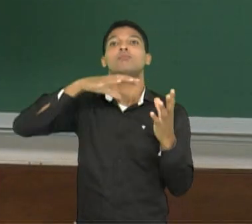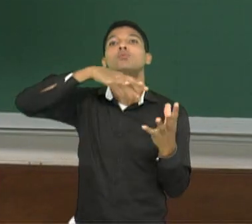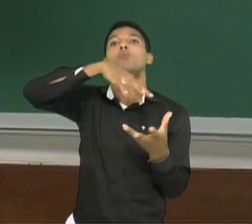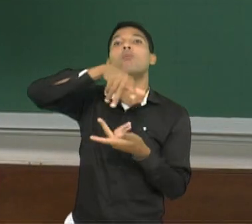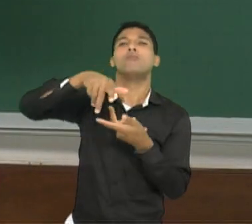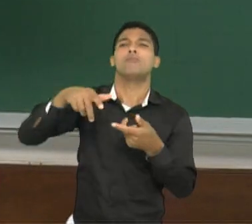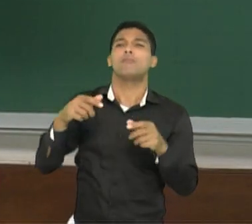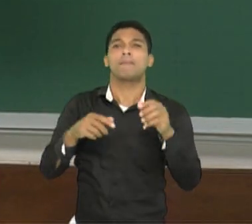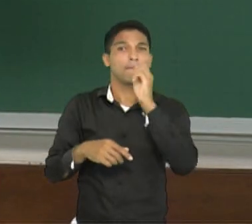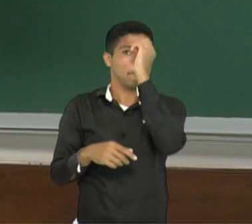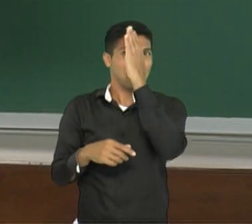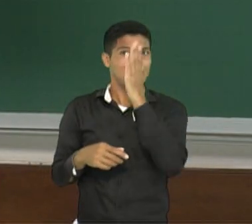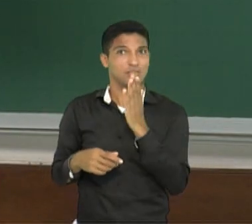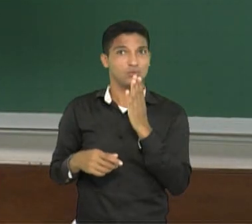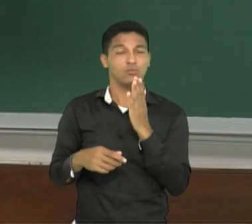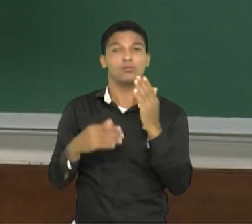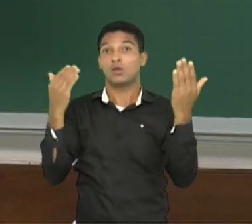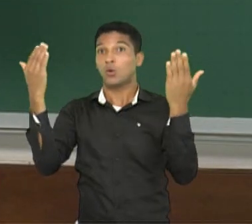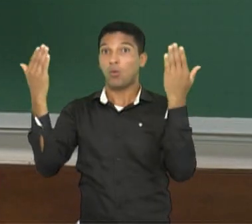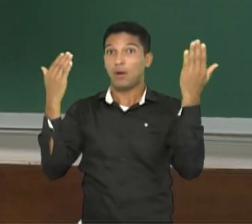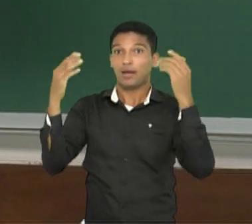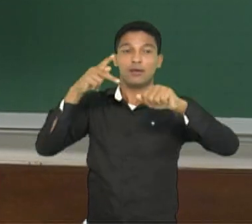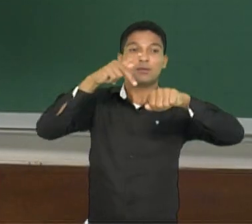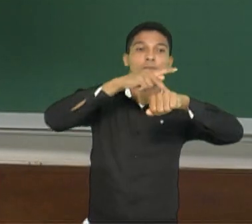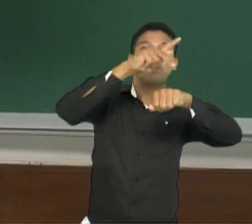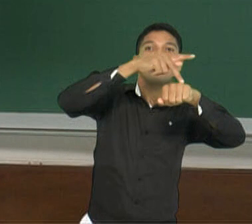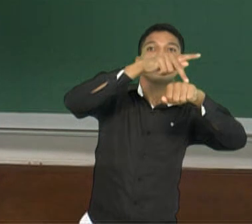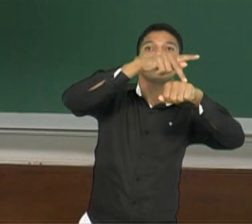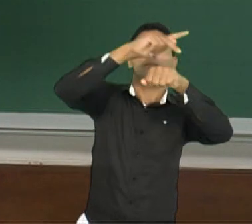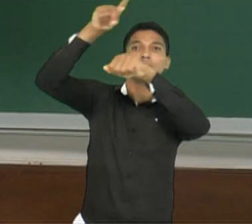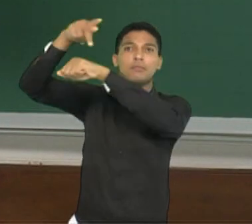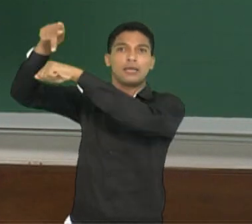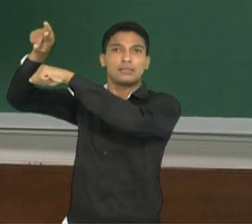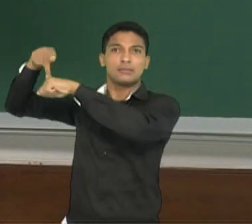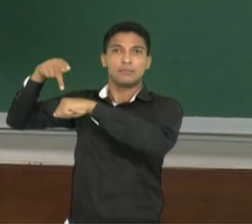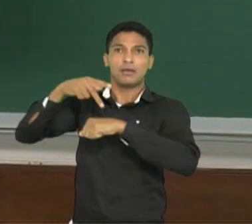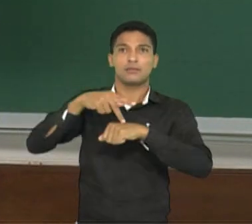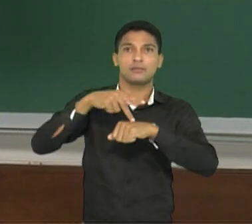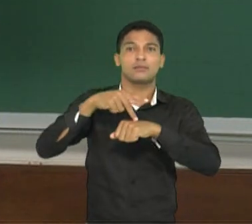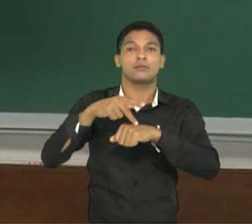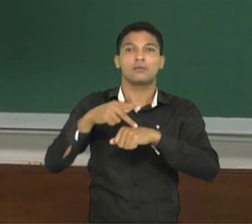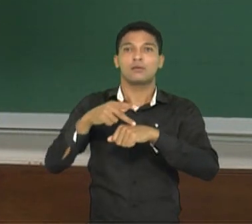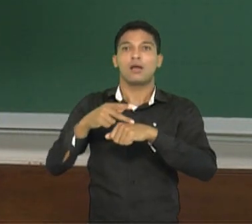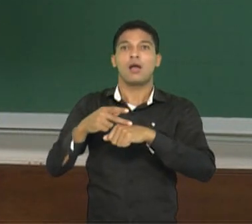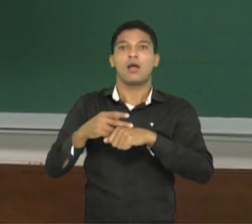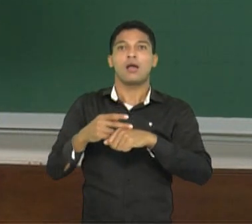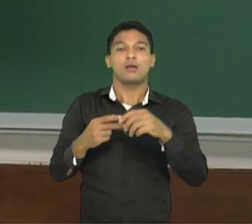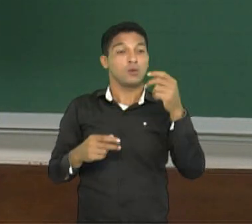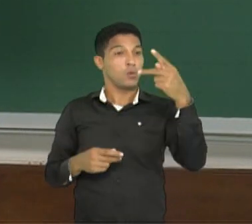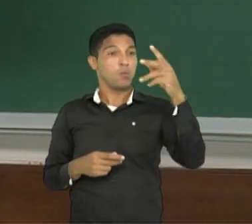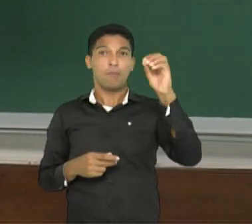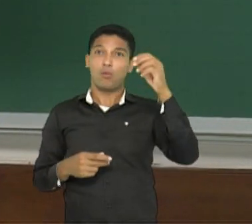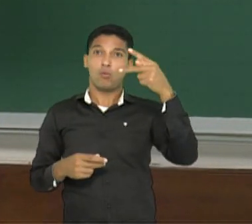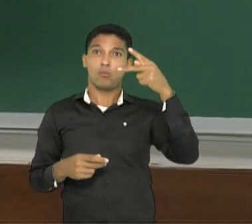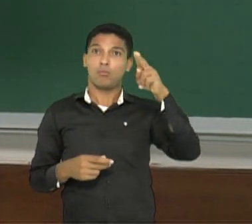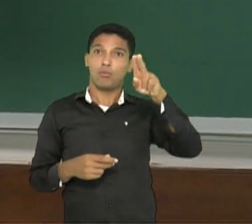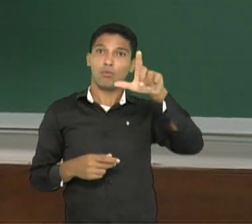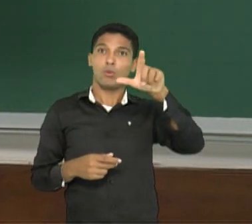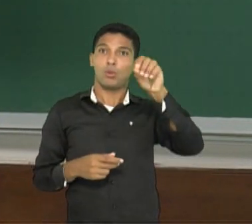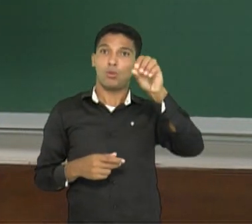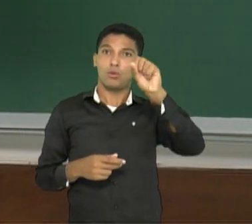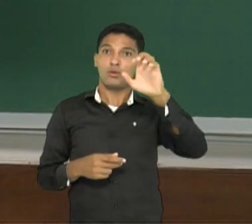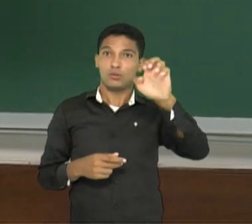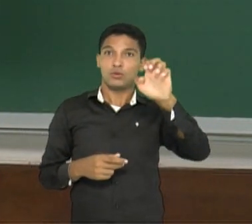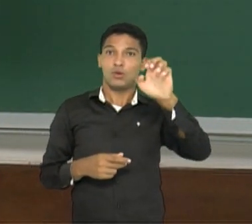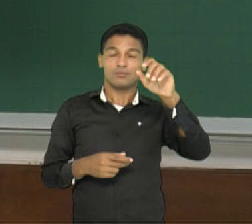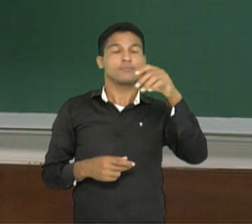que estabelecer uma comparação. Quando eu digo que aquele país é populoso, é porque o número de habitantes daquele espaço geográfico,